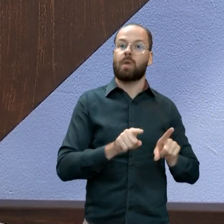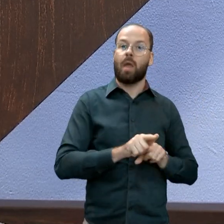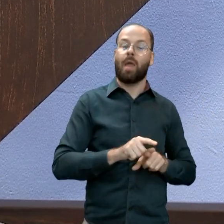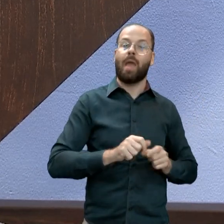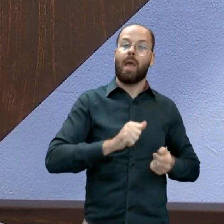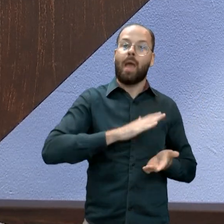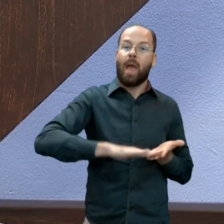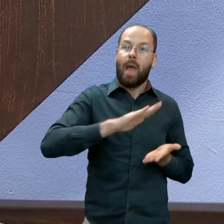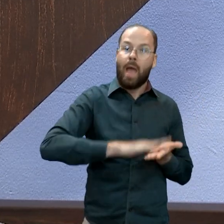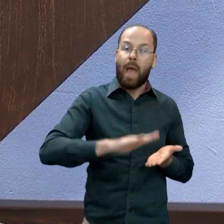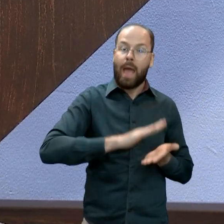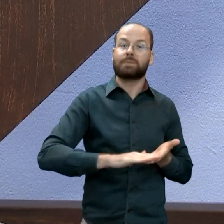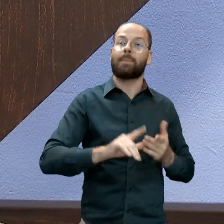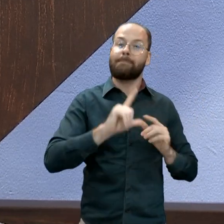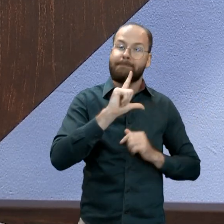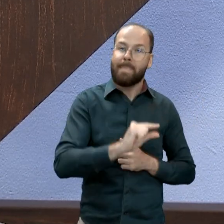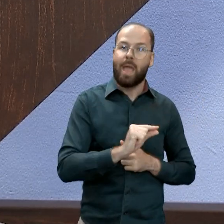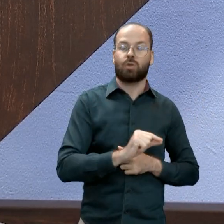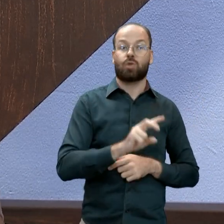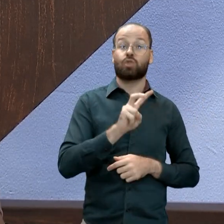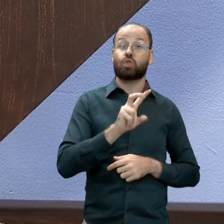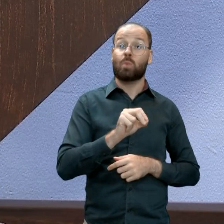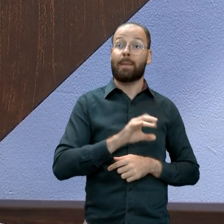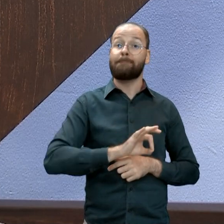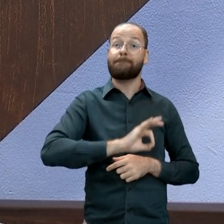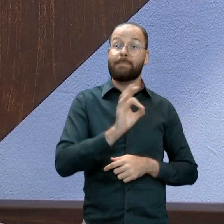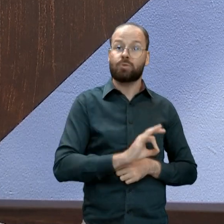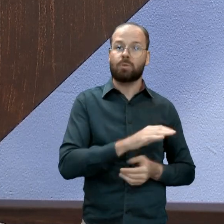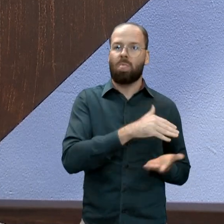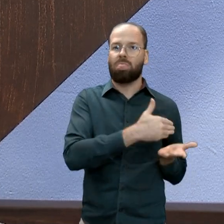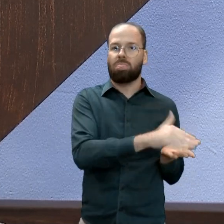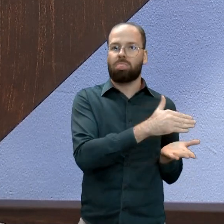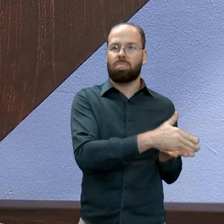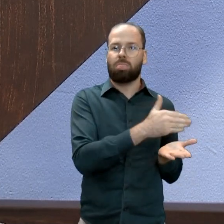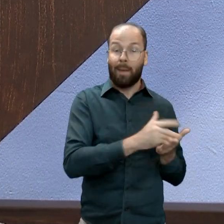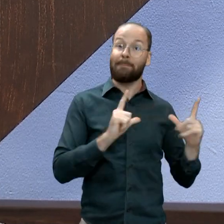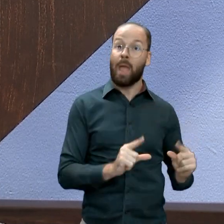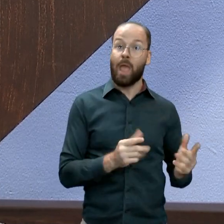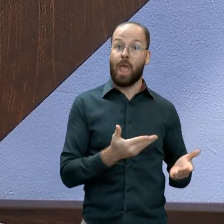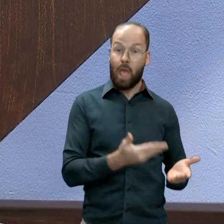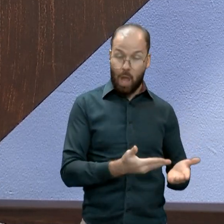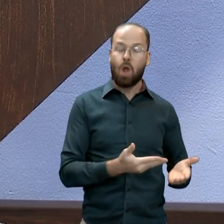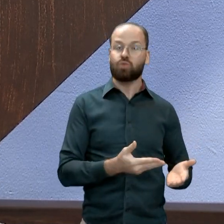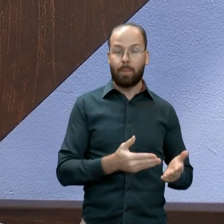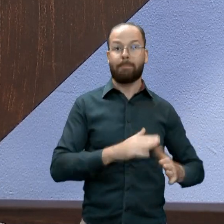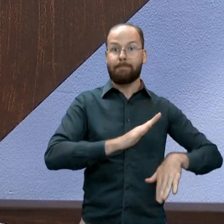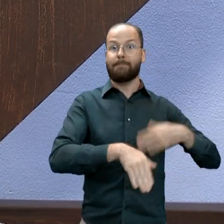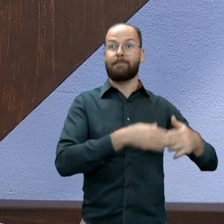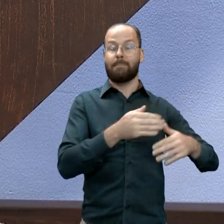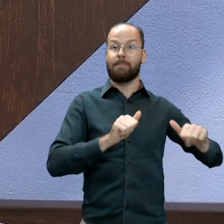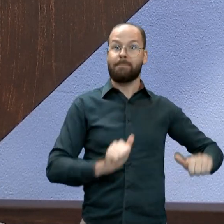do resíduo gerado, melhorando 50% do meu desempenho e assim por